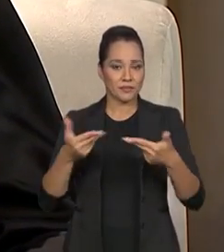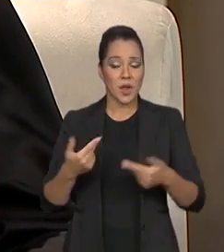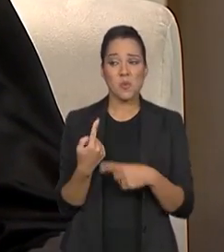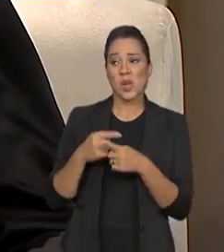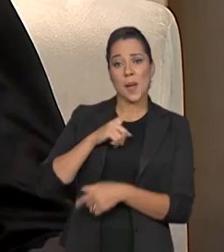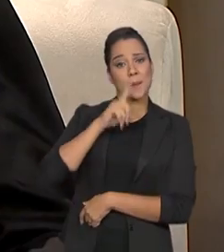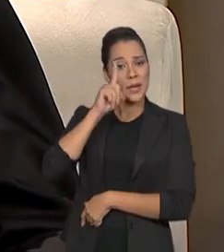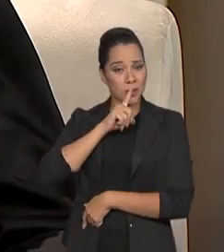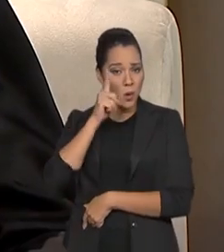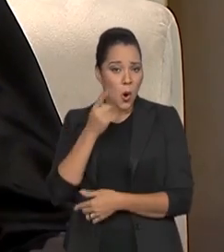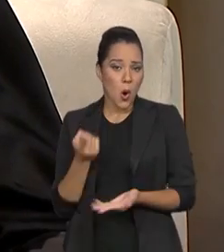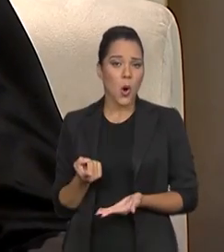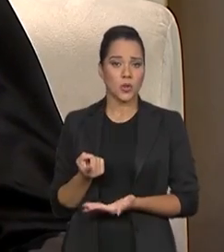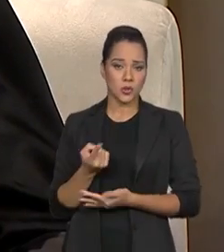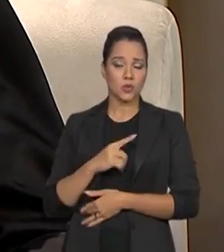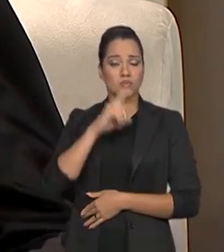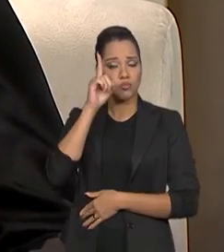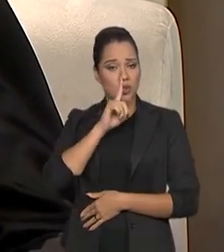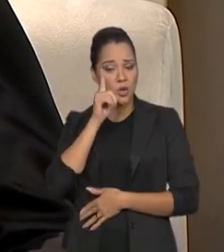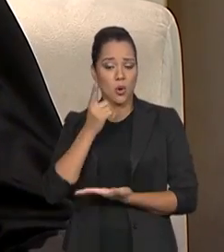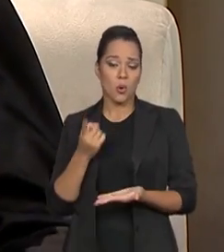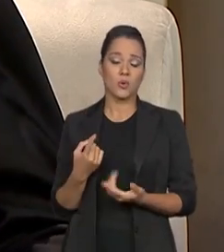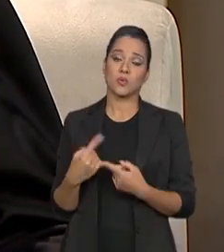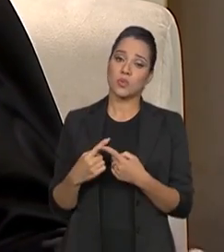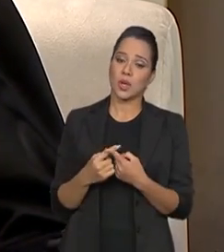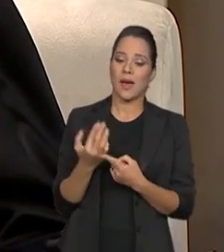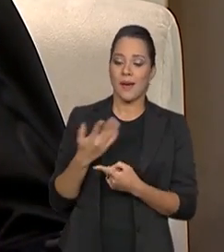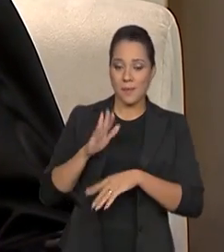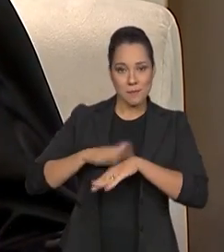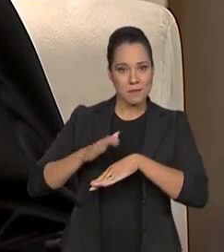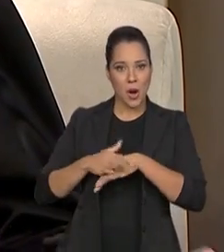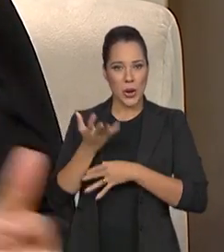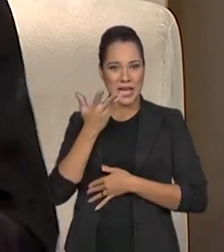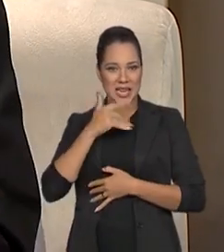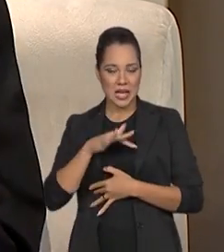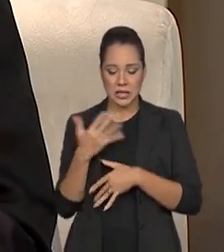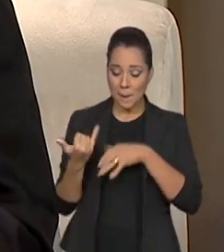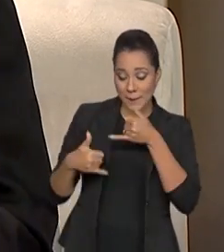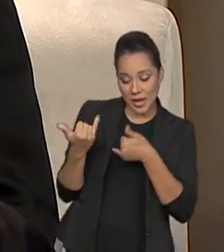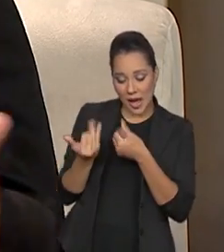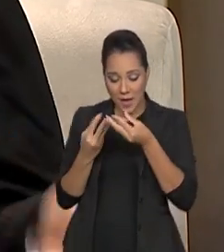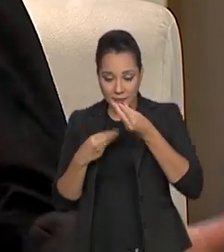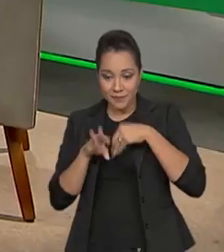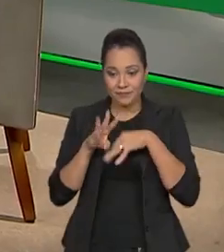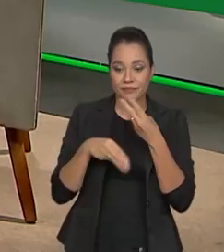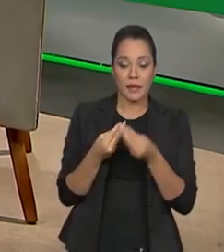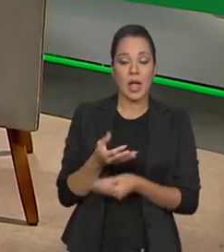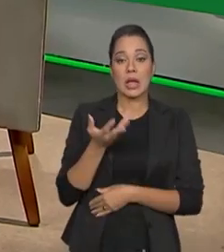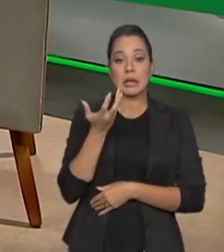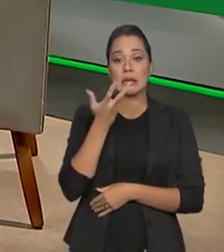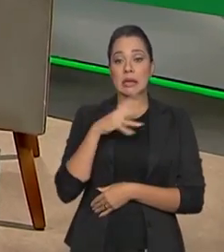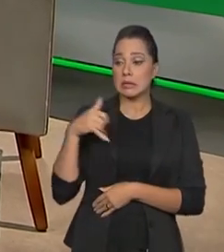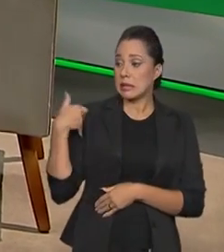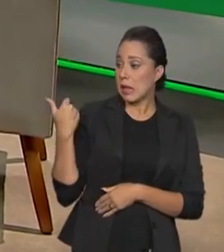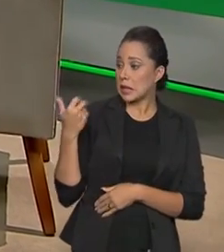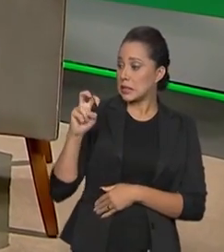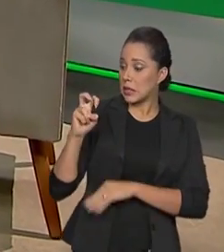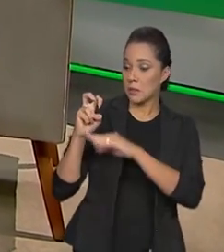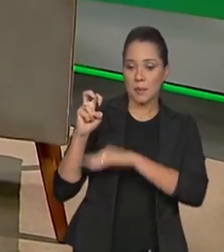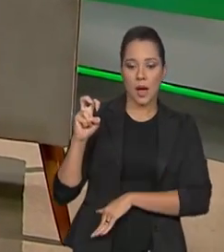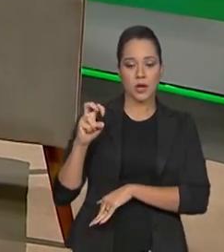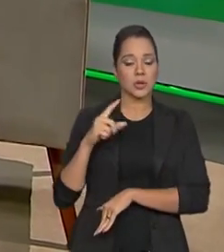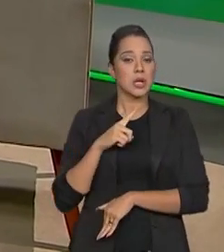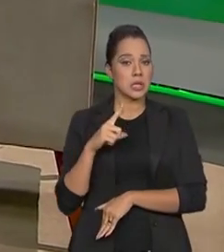que pode causar né o risco que ele causa porque vai ser manuseado por crianças muitas crianças até abaixo de 5 anos de idade nós temos